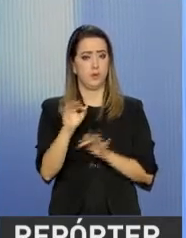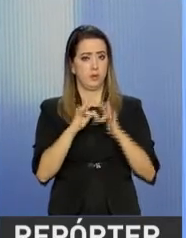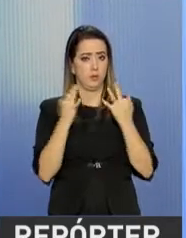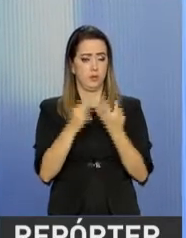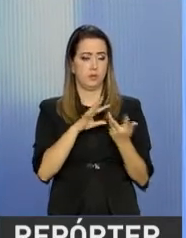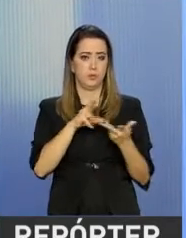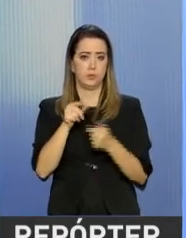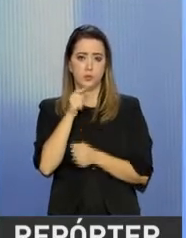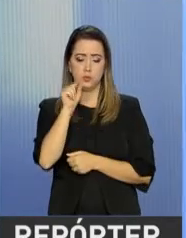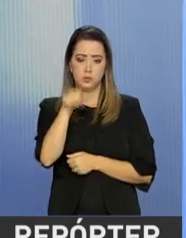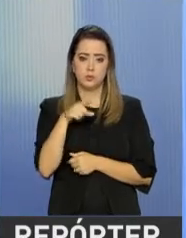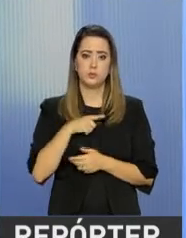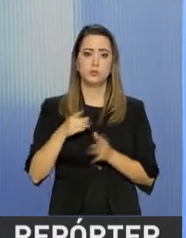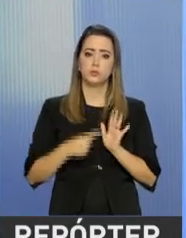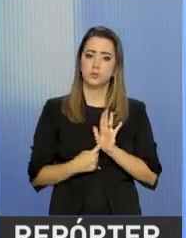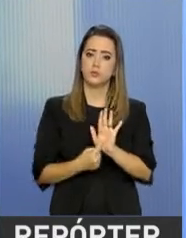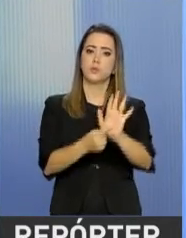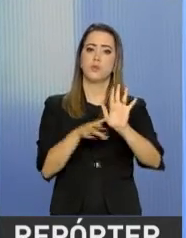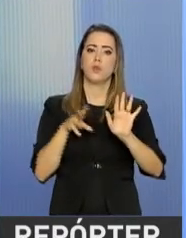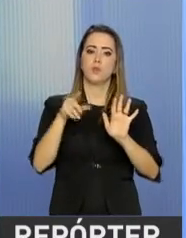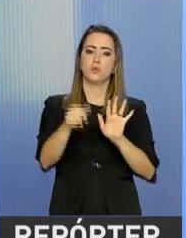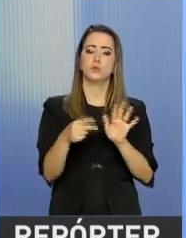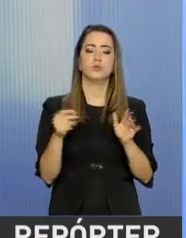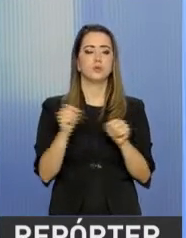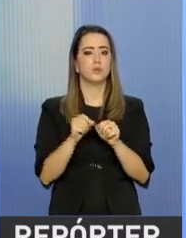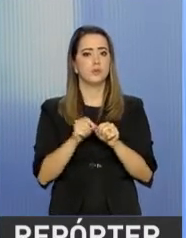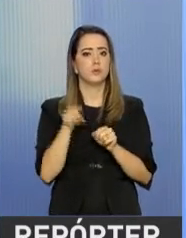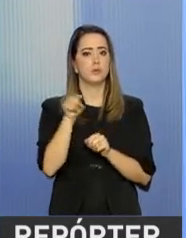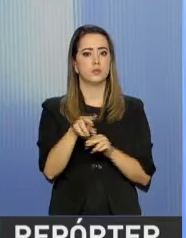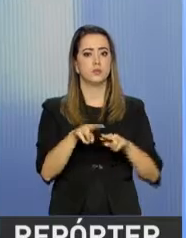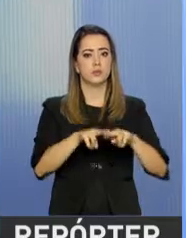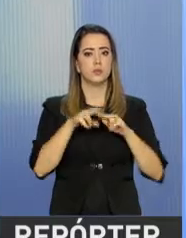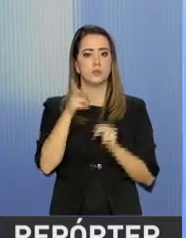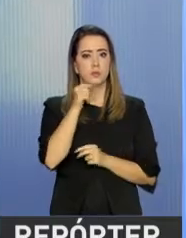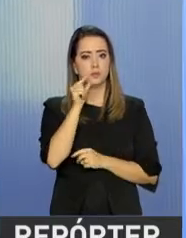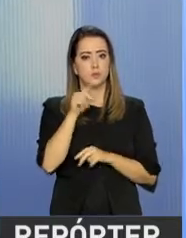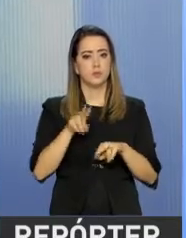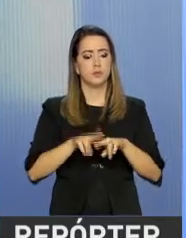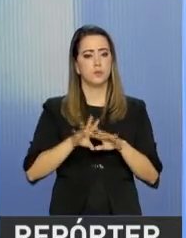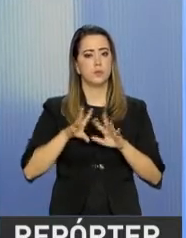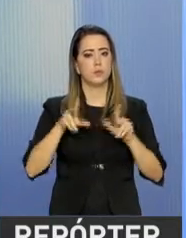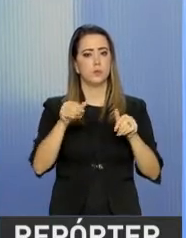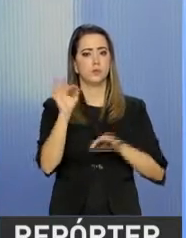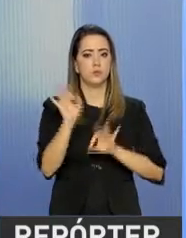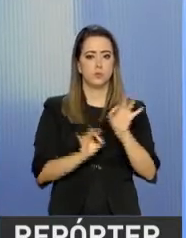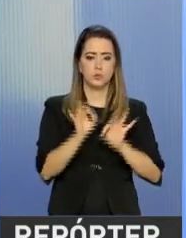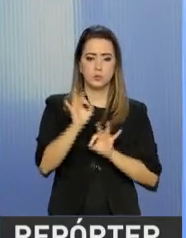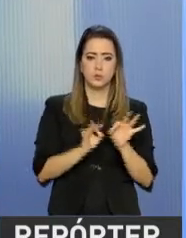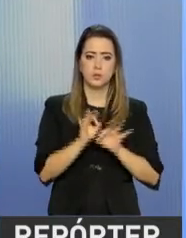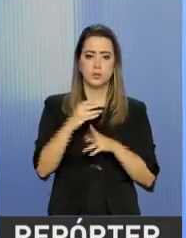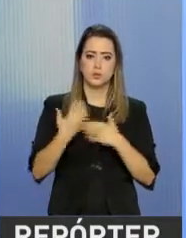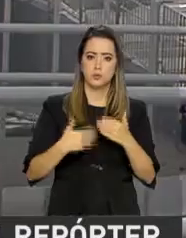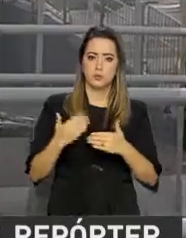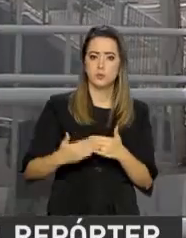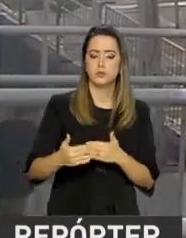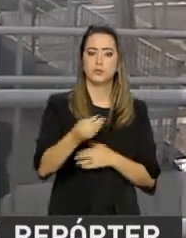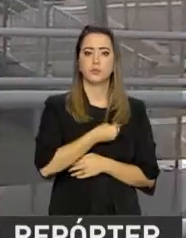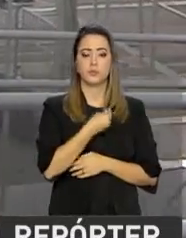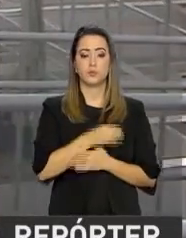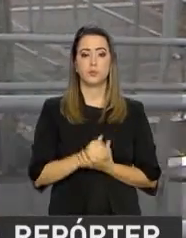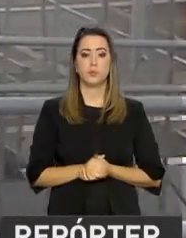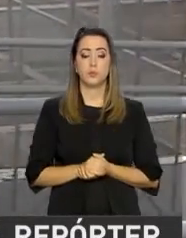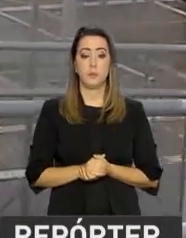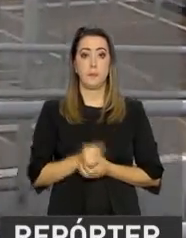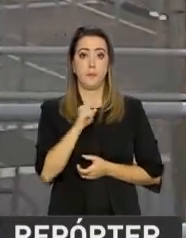da água tem muito contato sobre tudo aquilo que foge pela água e durante todo o processo contínuo de existência um dos